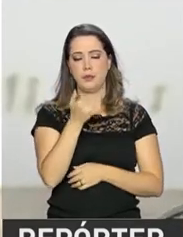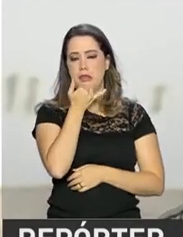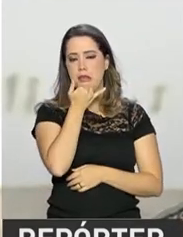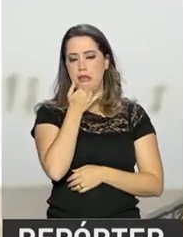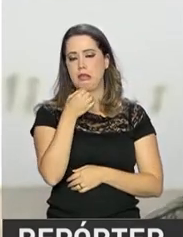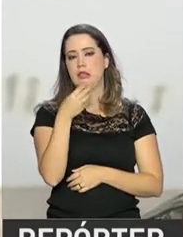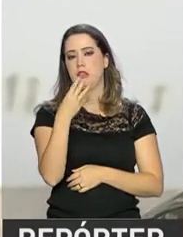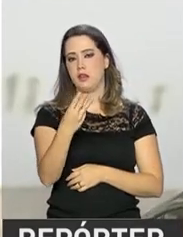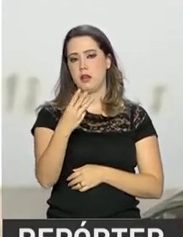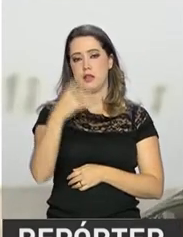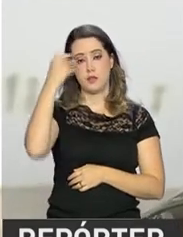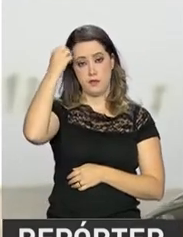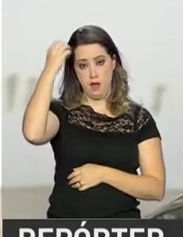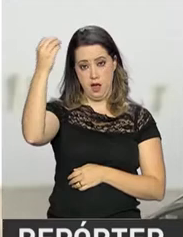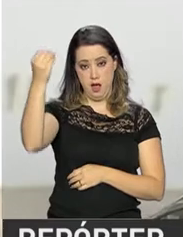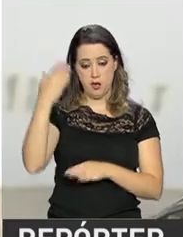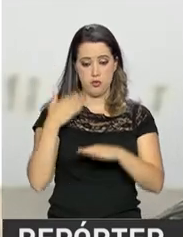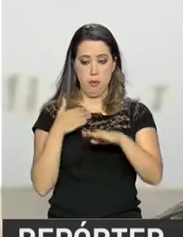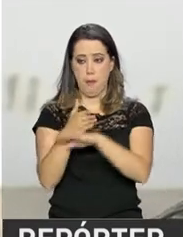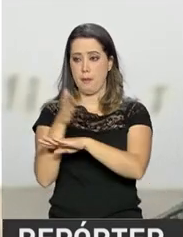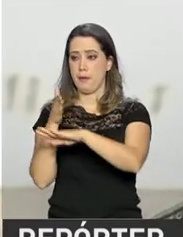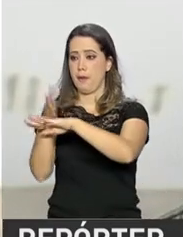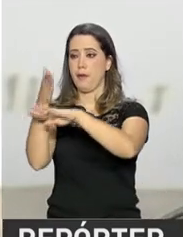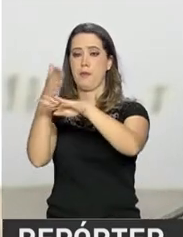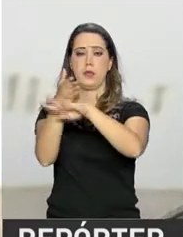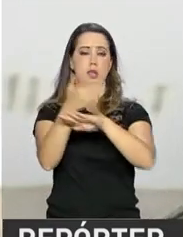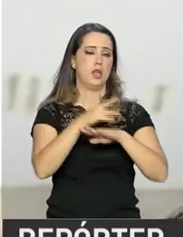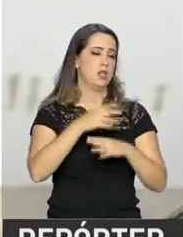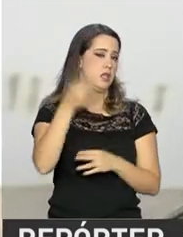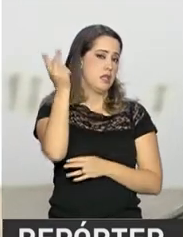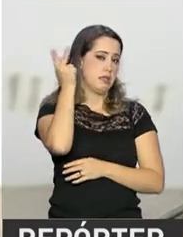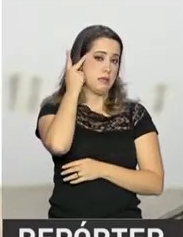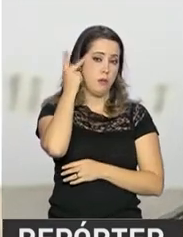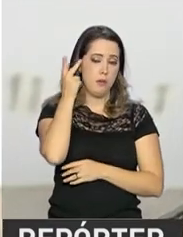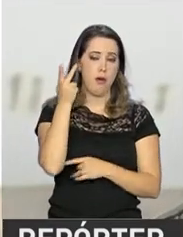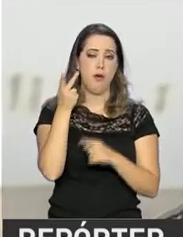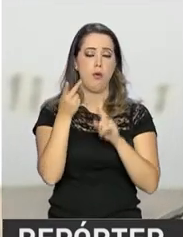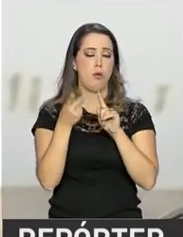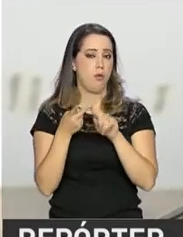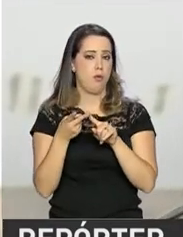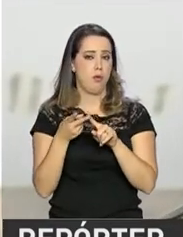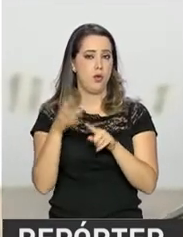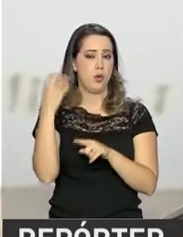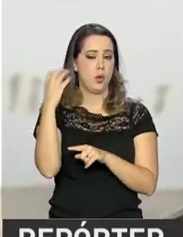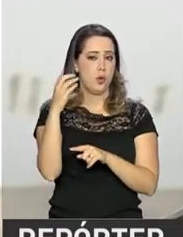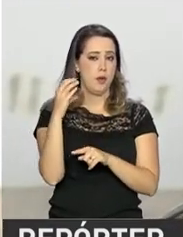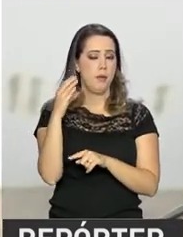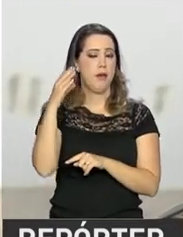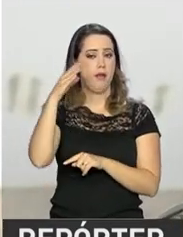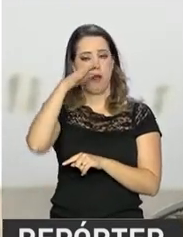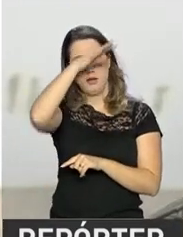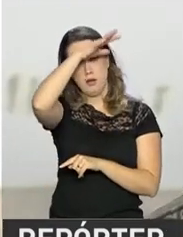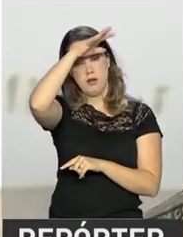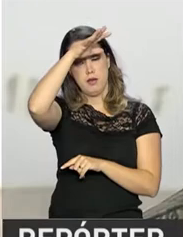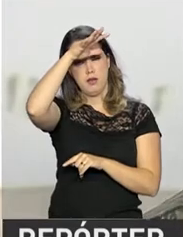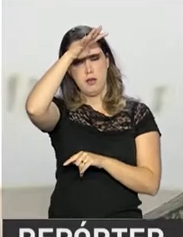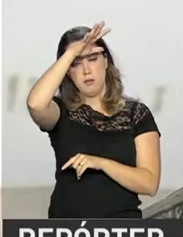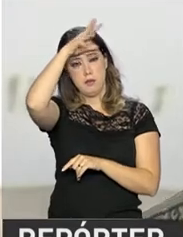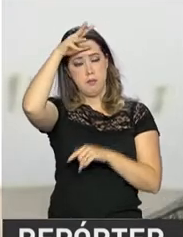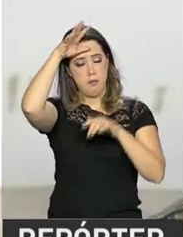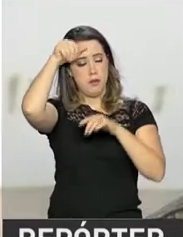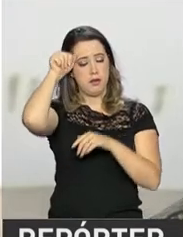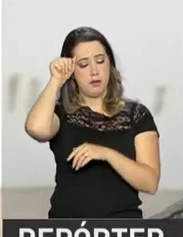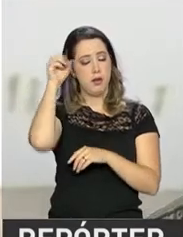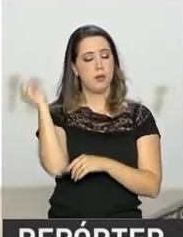527 emigrantes já seguir um destino para são paulo cuiabá e manaus a fim de terem uma